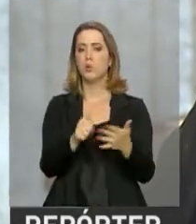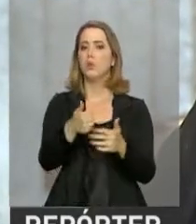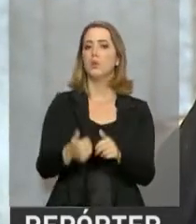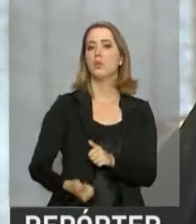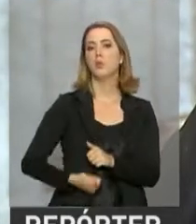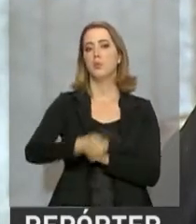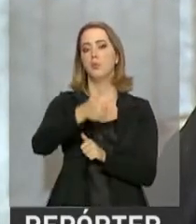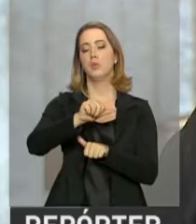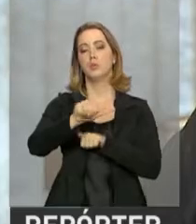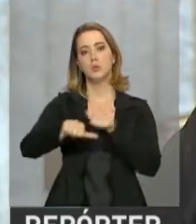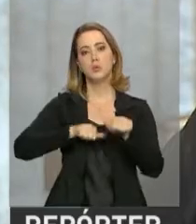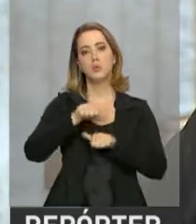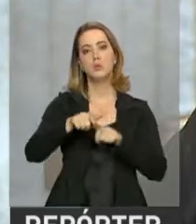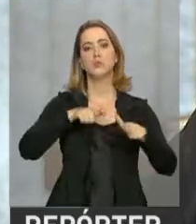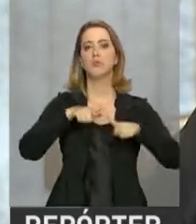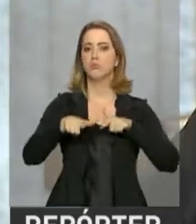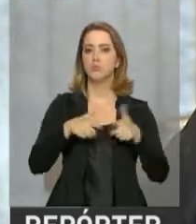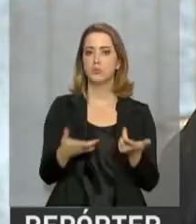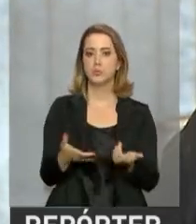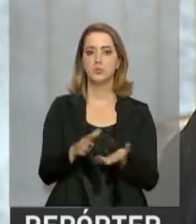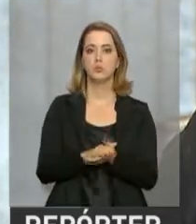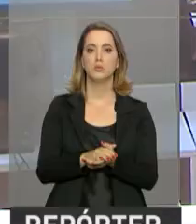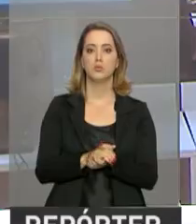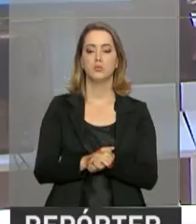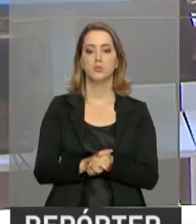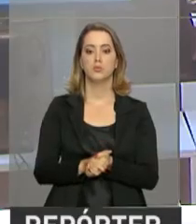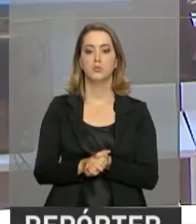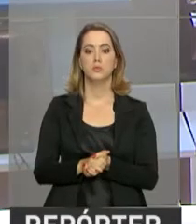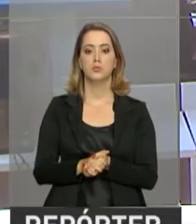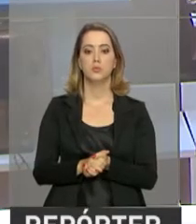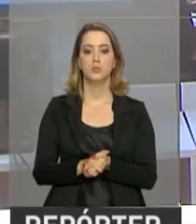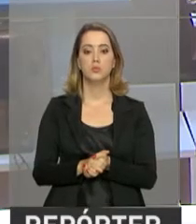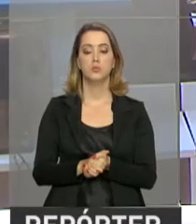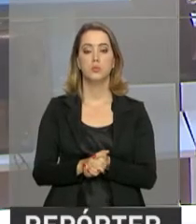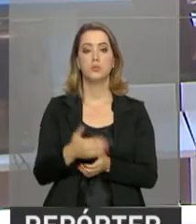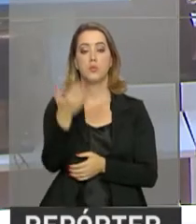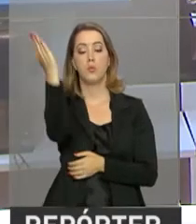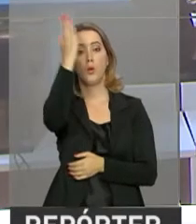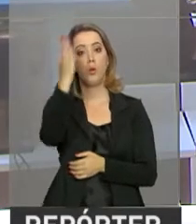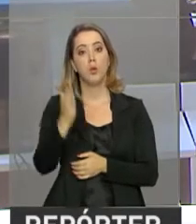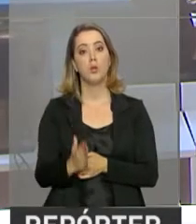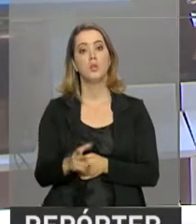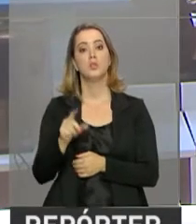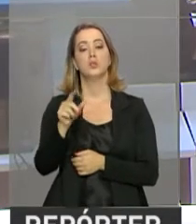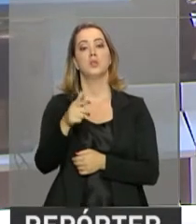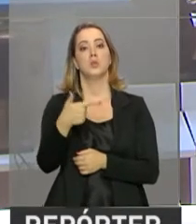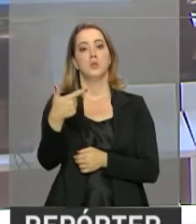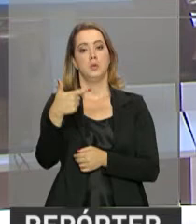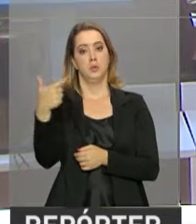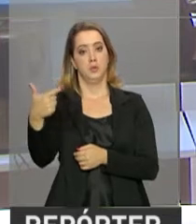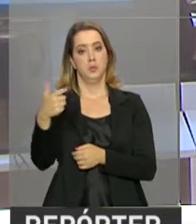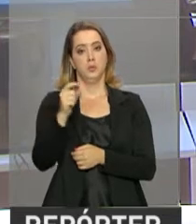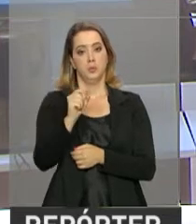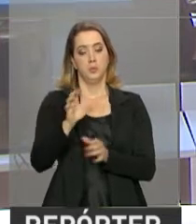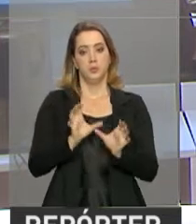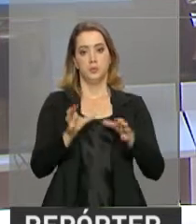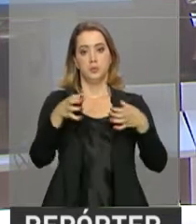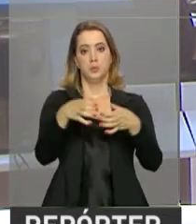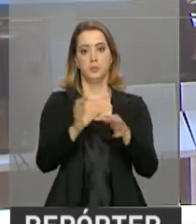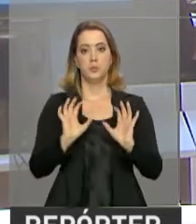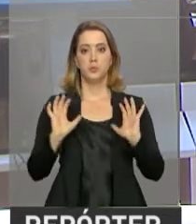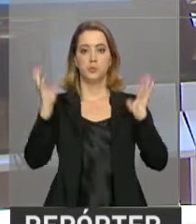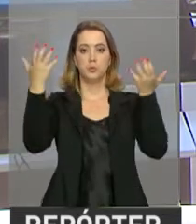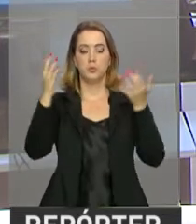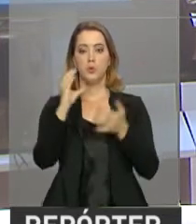alguma alteração uma revisão de uma política pública o brasil vai participar da vigésima segunda conferência sobre o clima